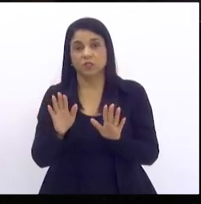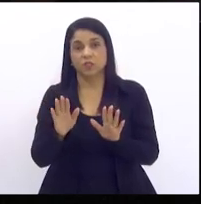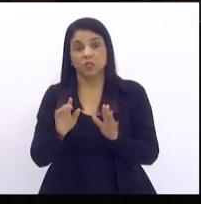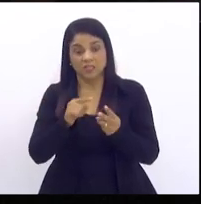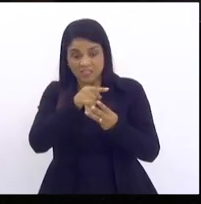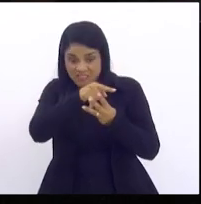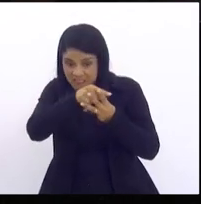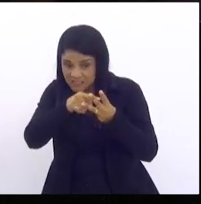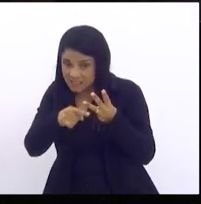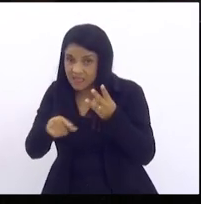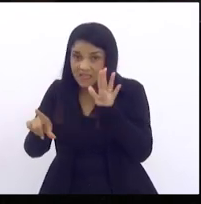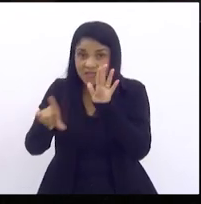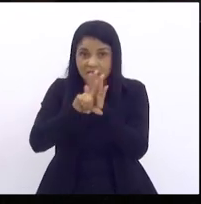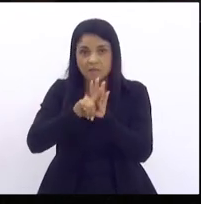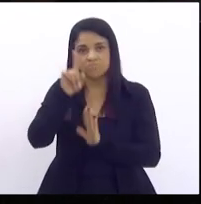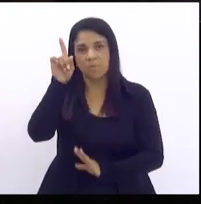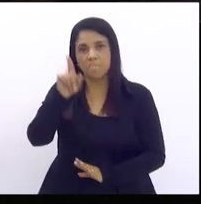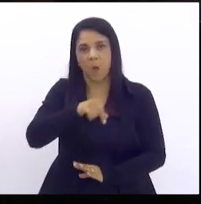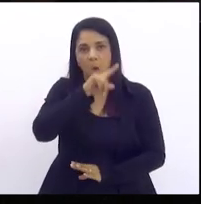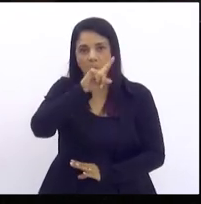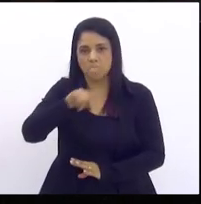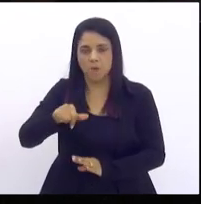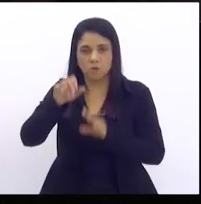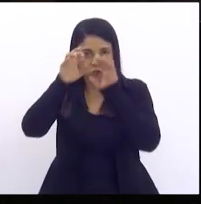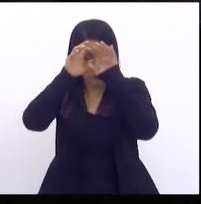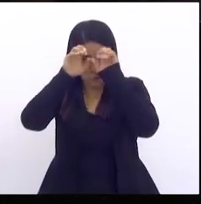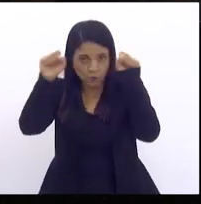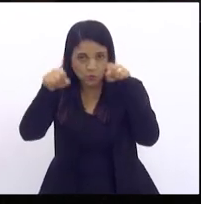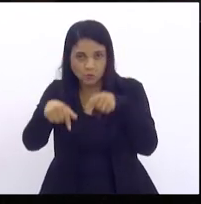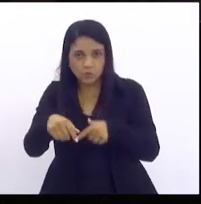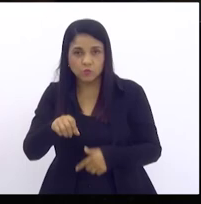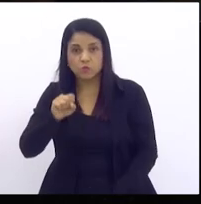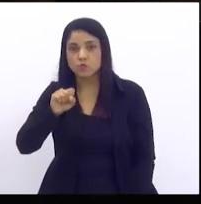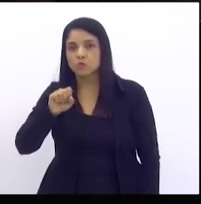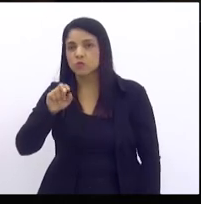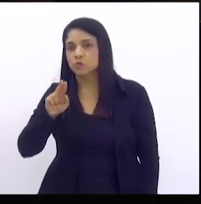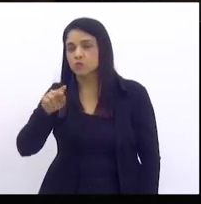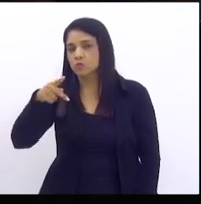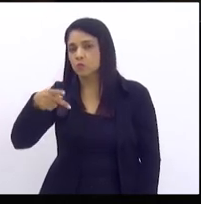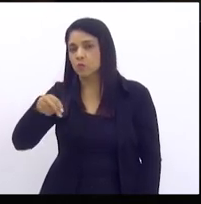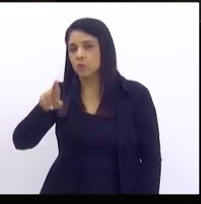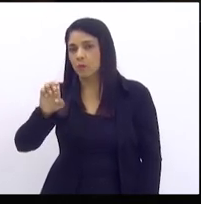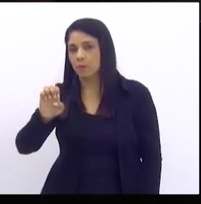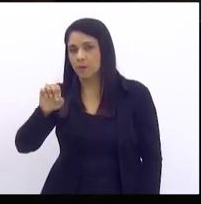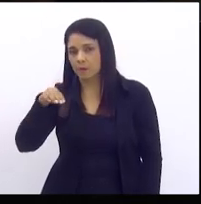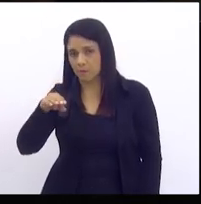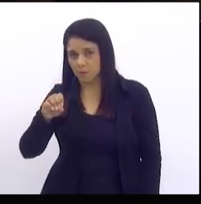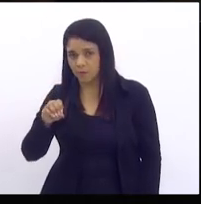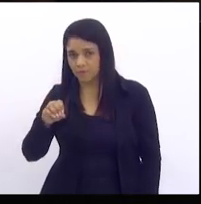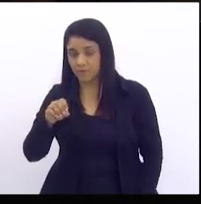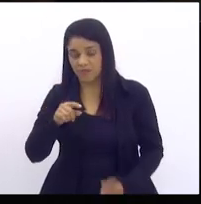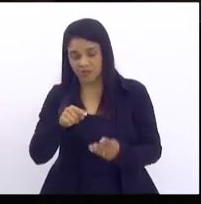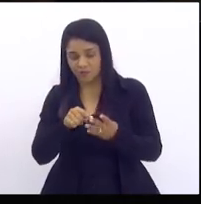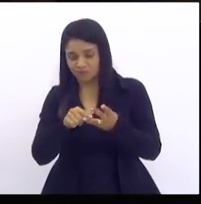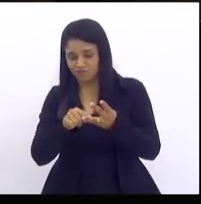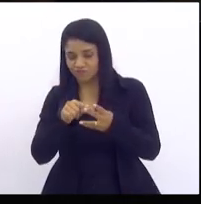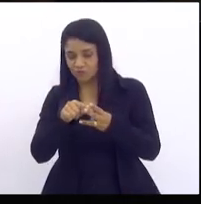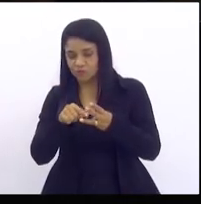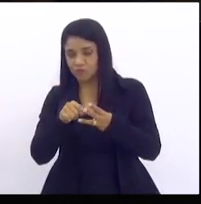todas no Supremo. Essas duas últimas, por uma questão, para mim,